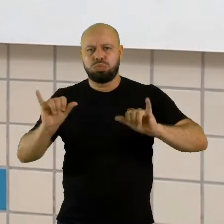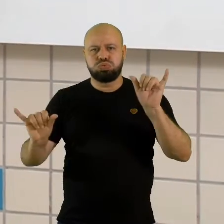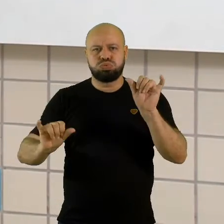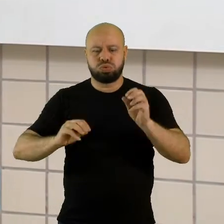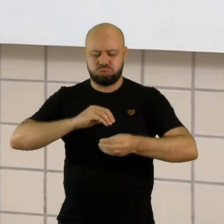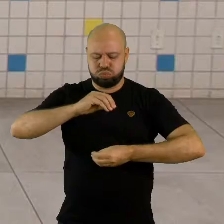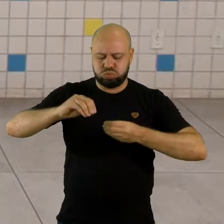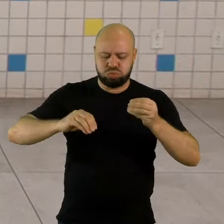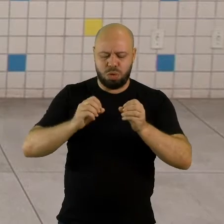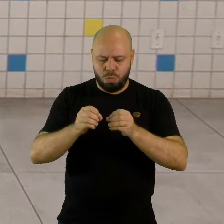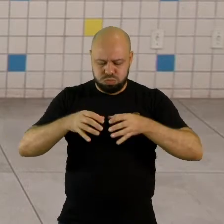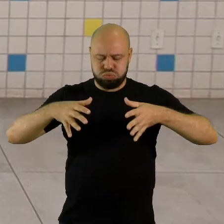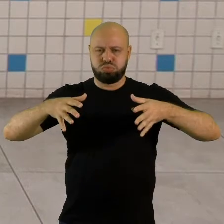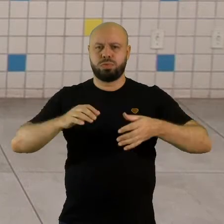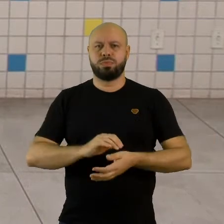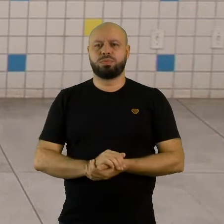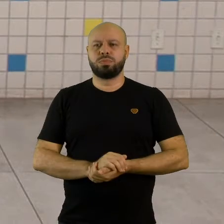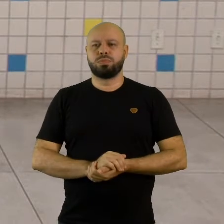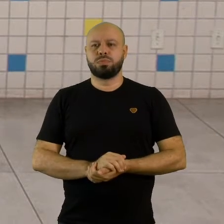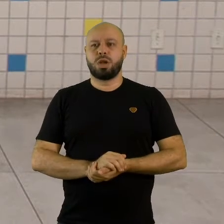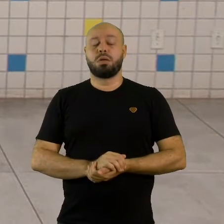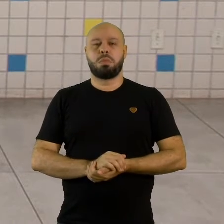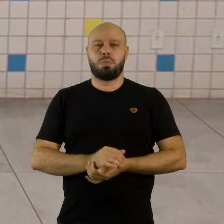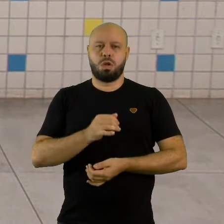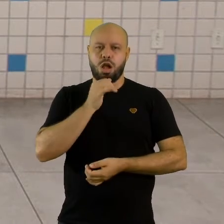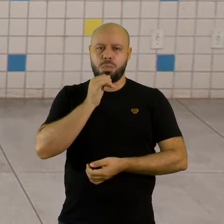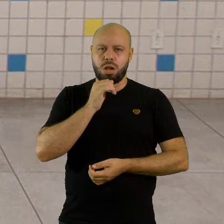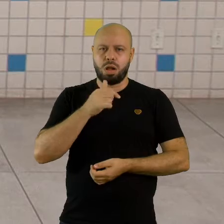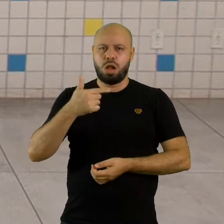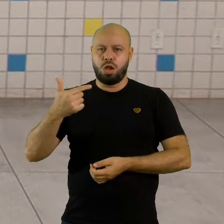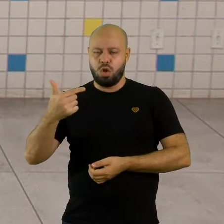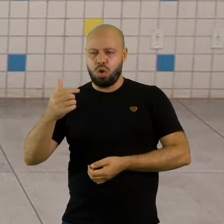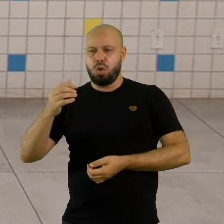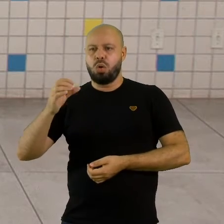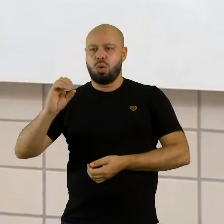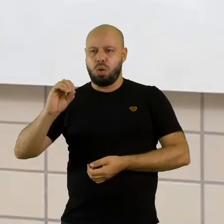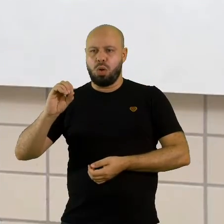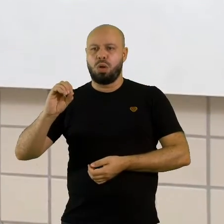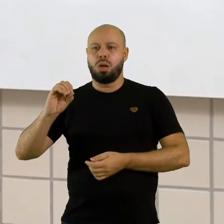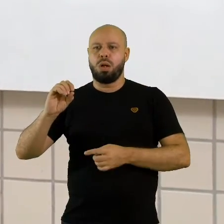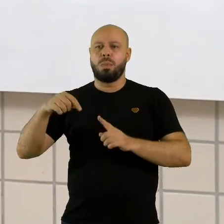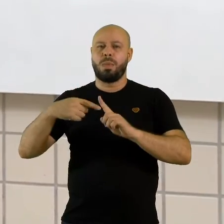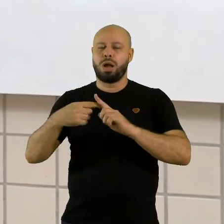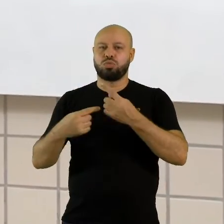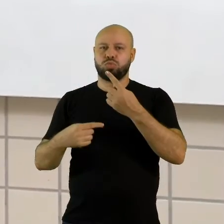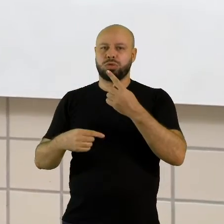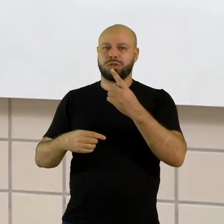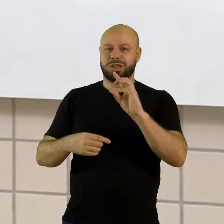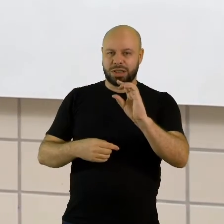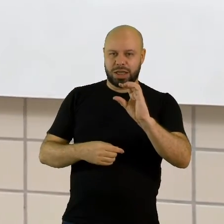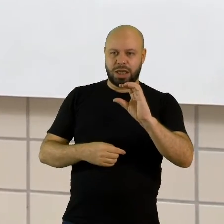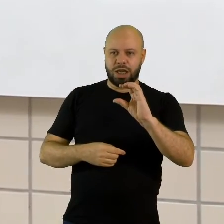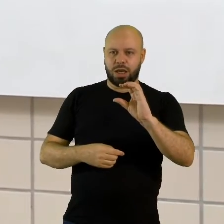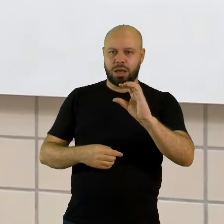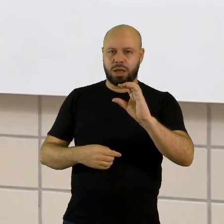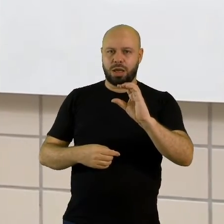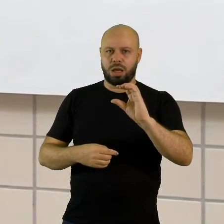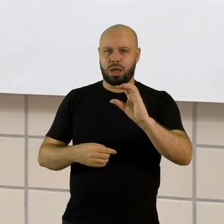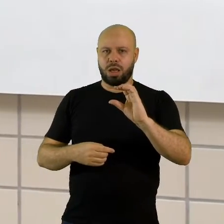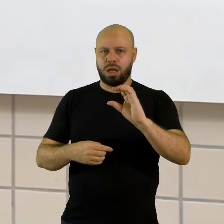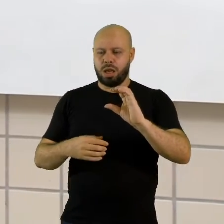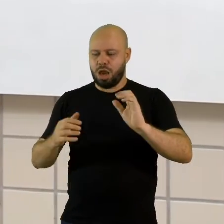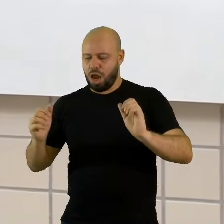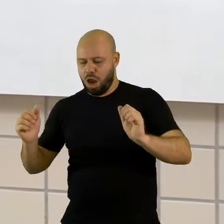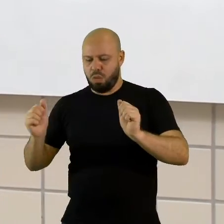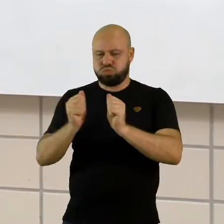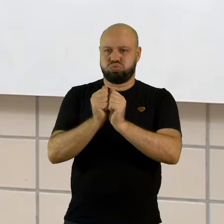ter dois átomos de oxigênio mais um átomo de carbono que eu vou reagir, tá? Esse